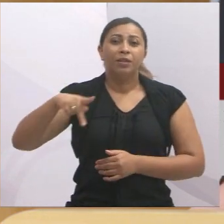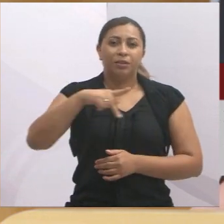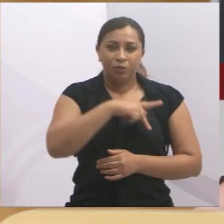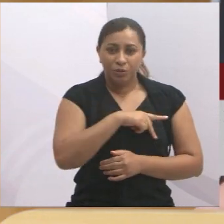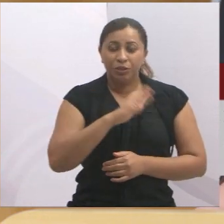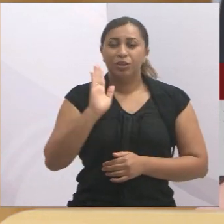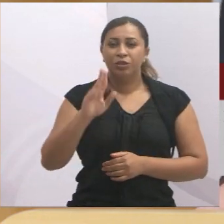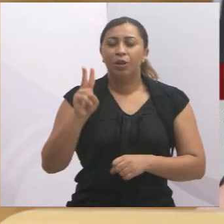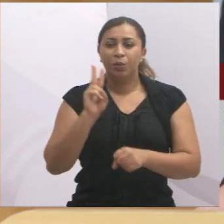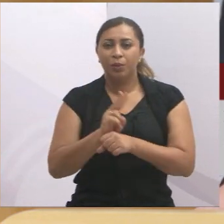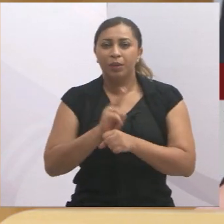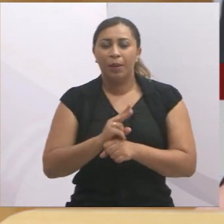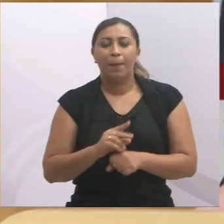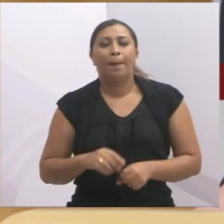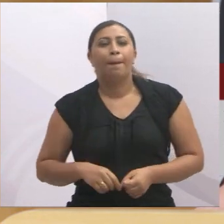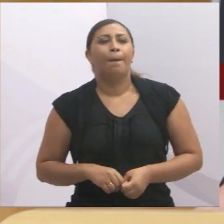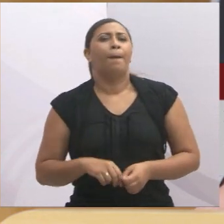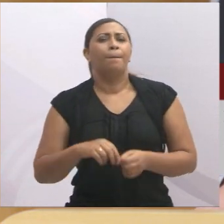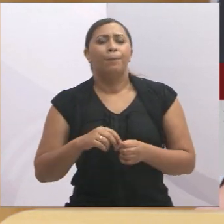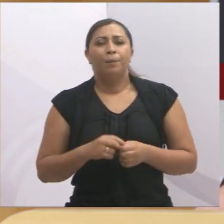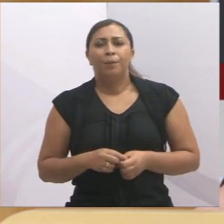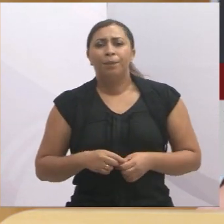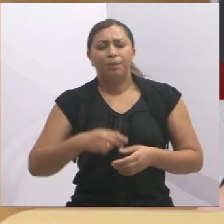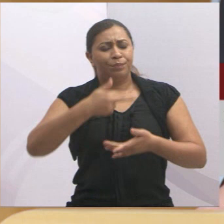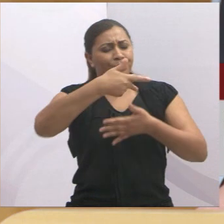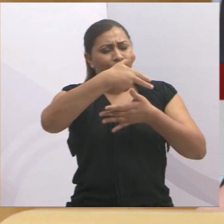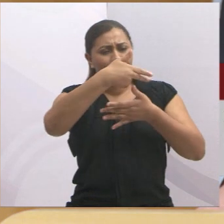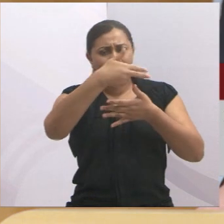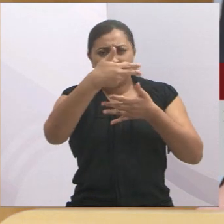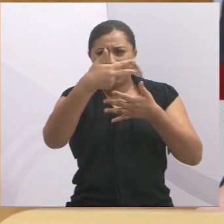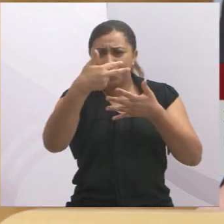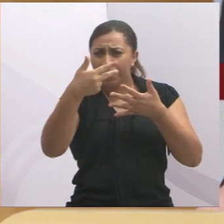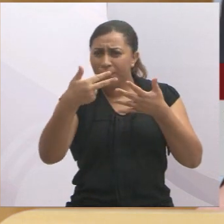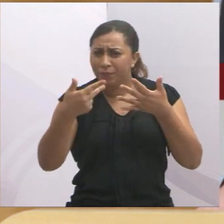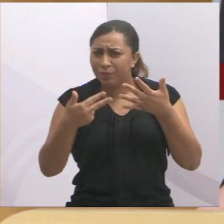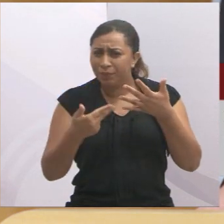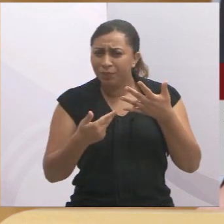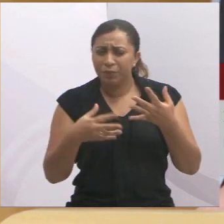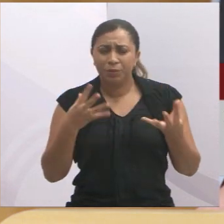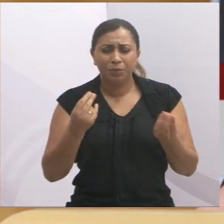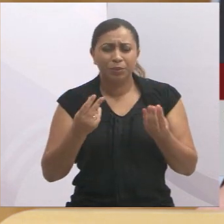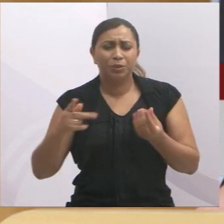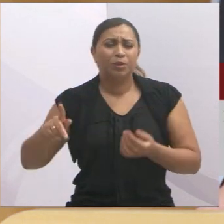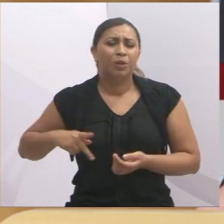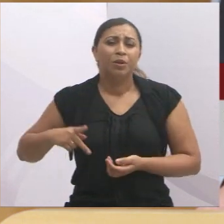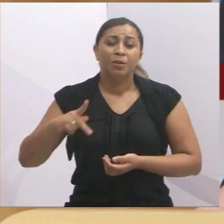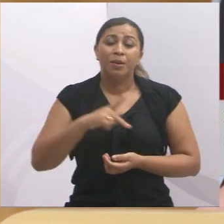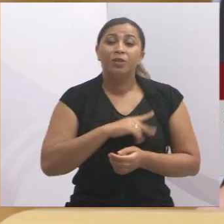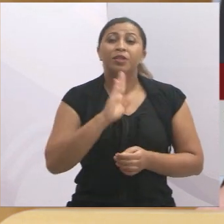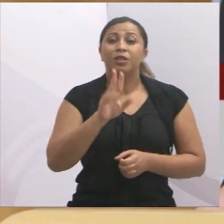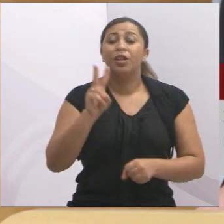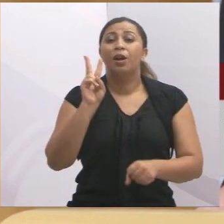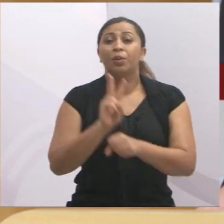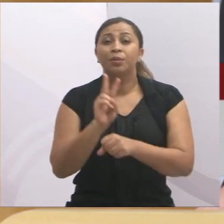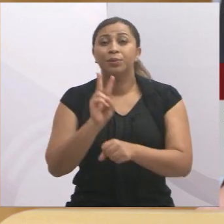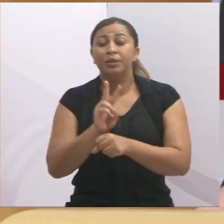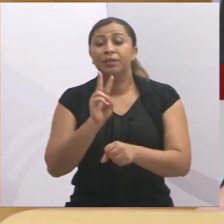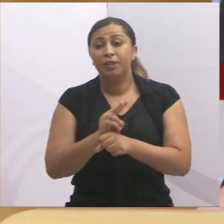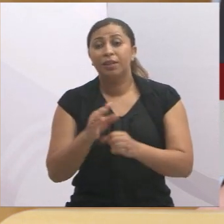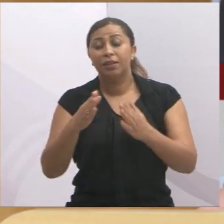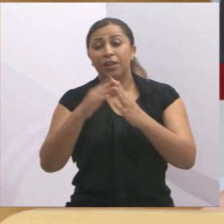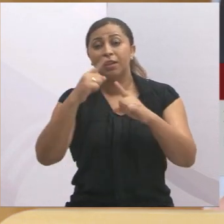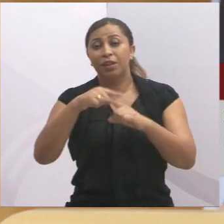presidiram a igreja: pastor Sebastião Pereira, Leandro, fundador, pastor Alvino Molim Bochá, pastor Jorge Batista